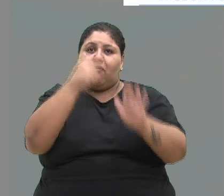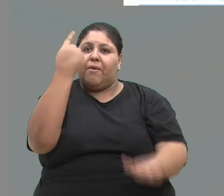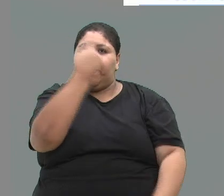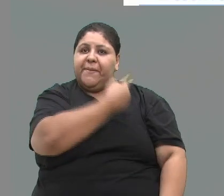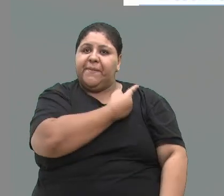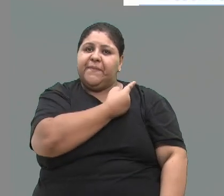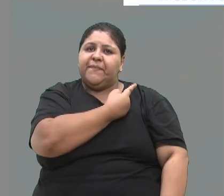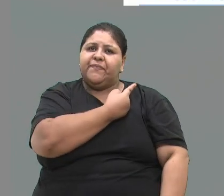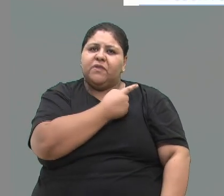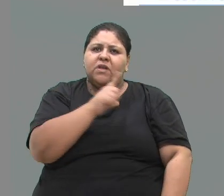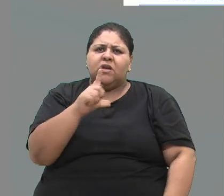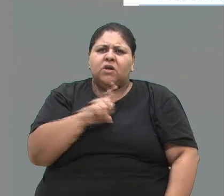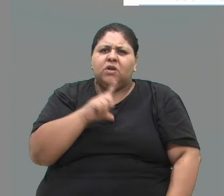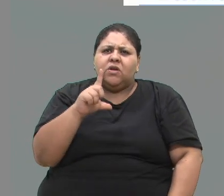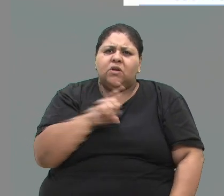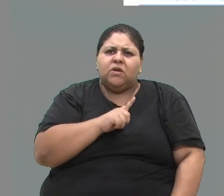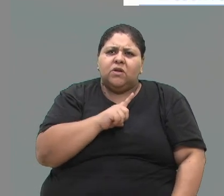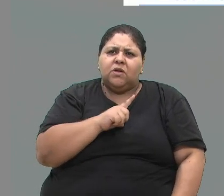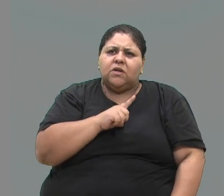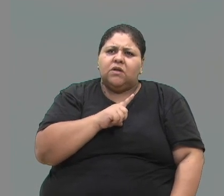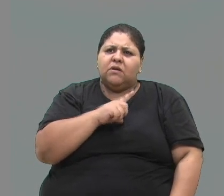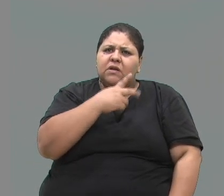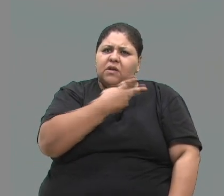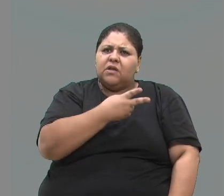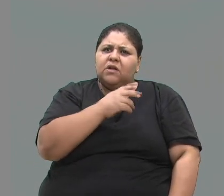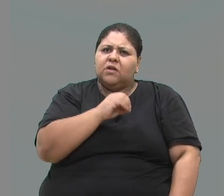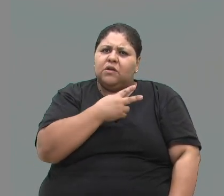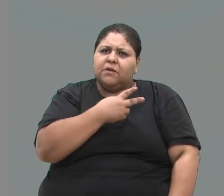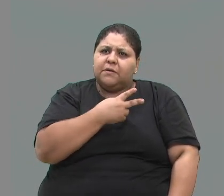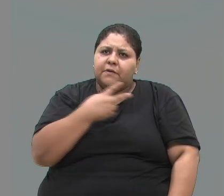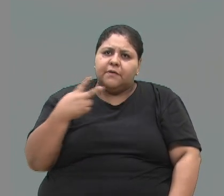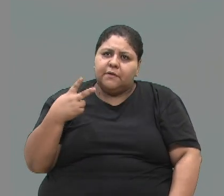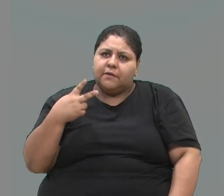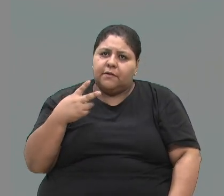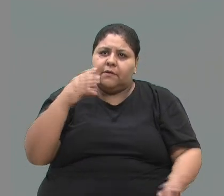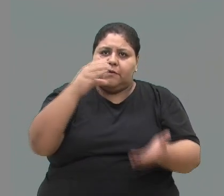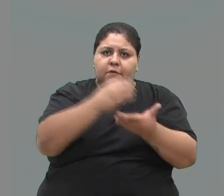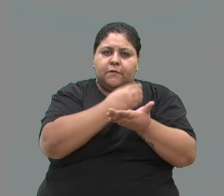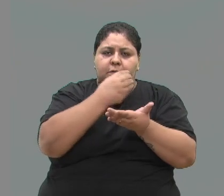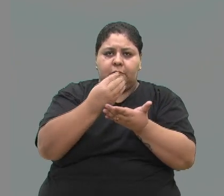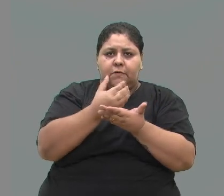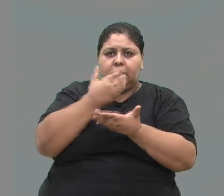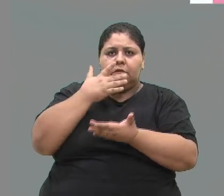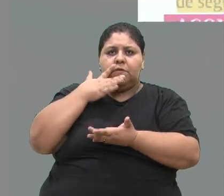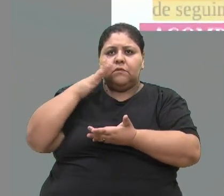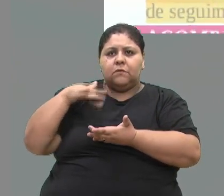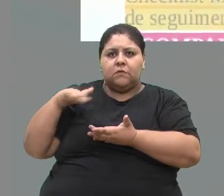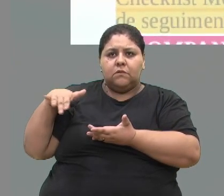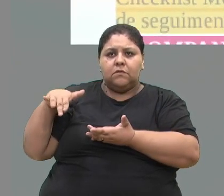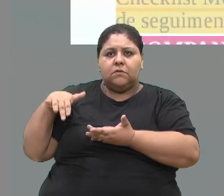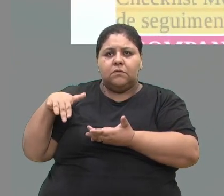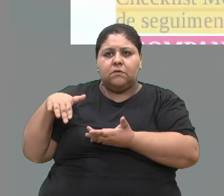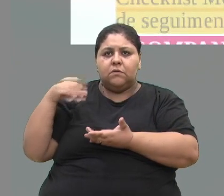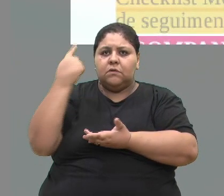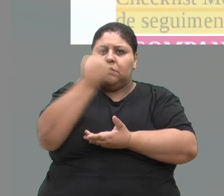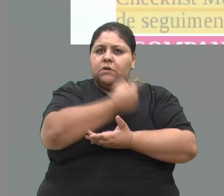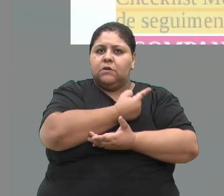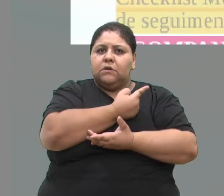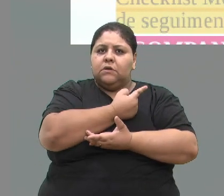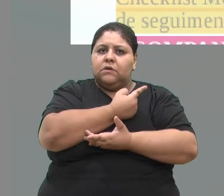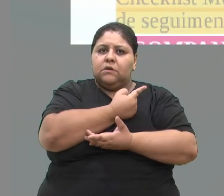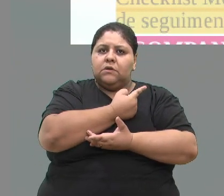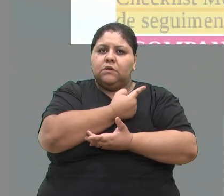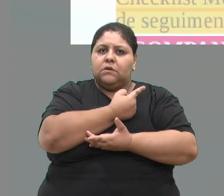nós tínhamos um recorte do ano de 2022 da caderneta da criança, em que aparece o